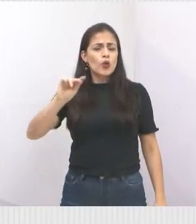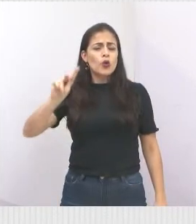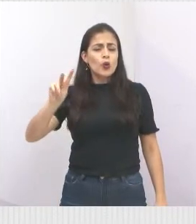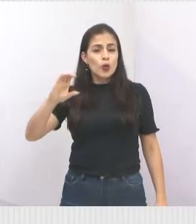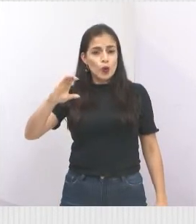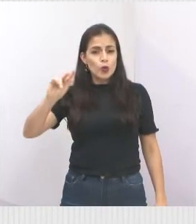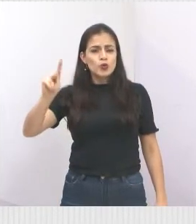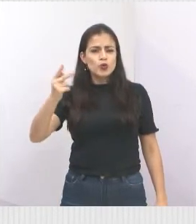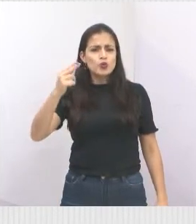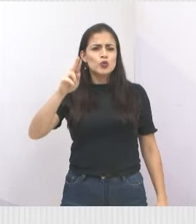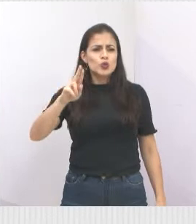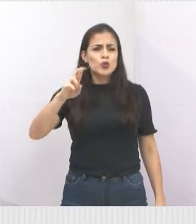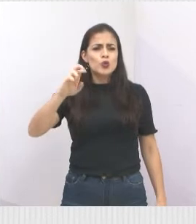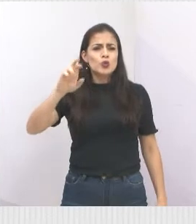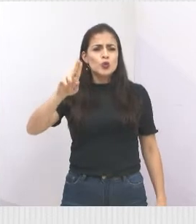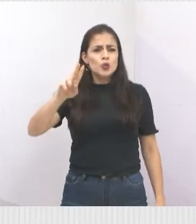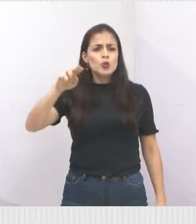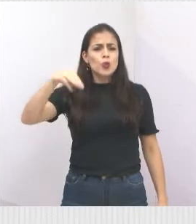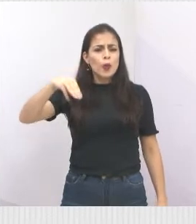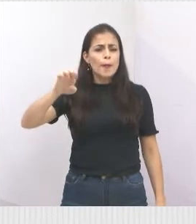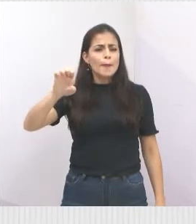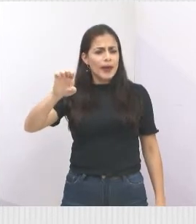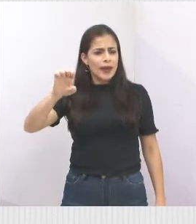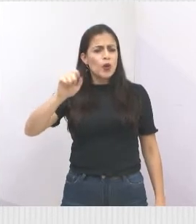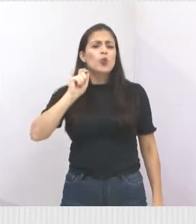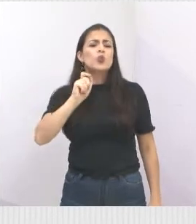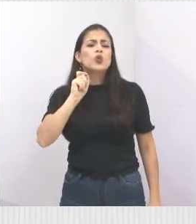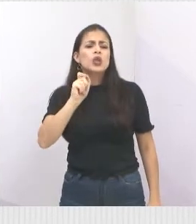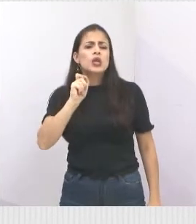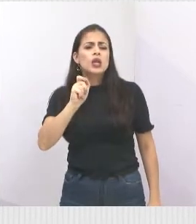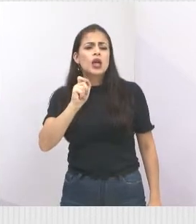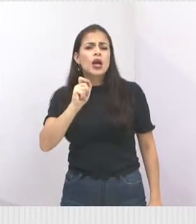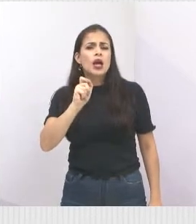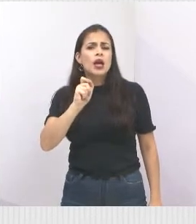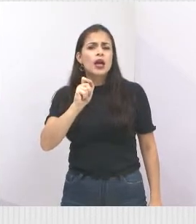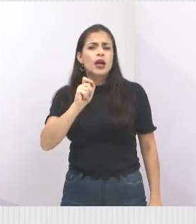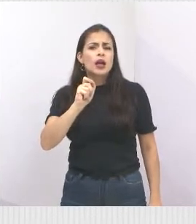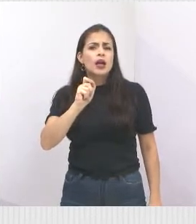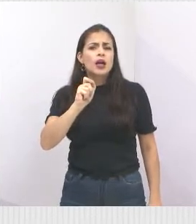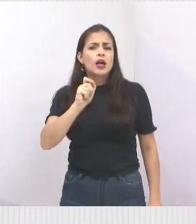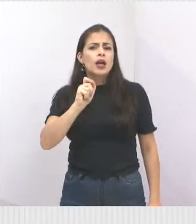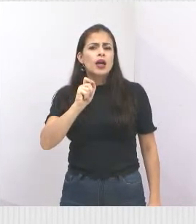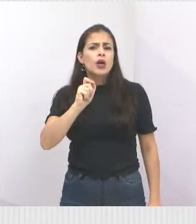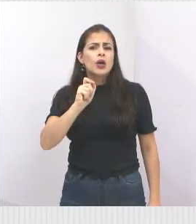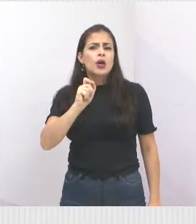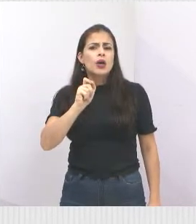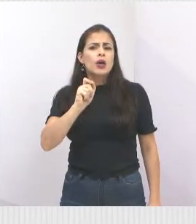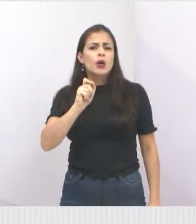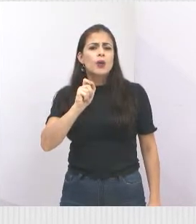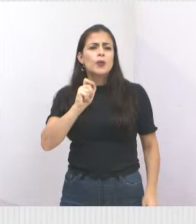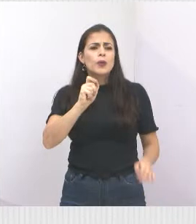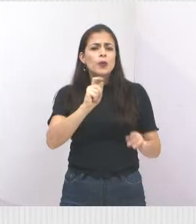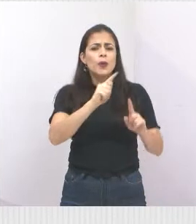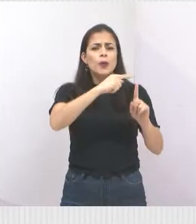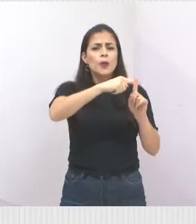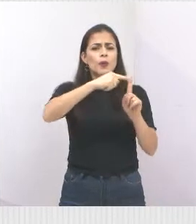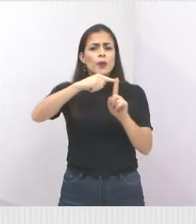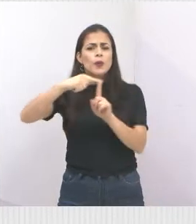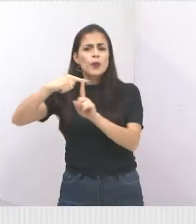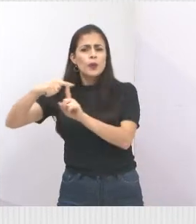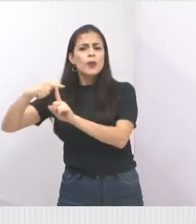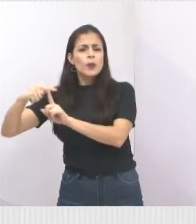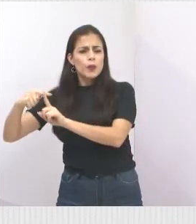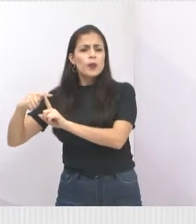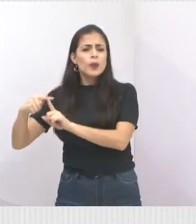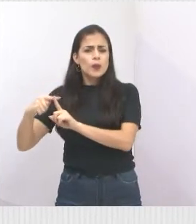necrochorume são os detritos provenientes de cemitério só que nós precisamos